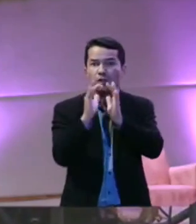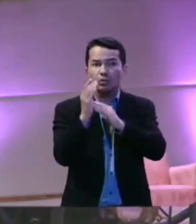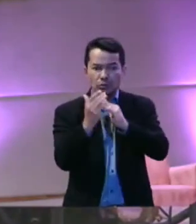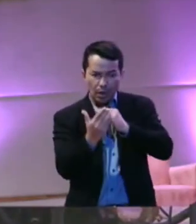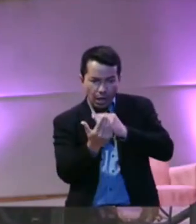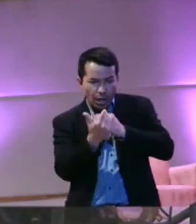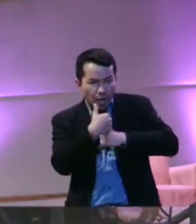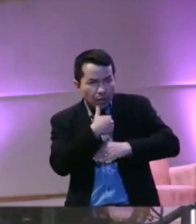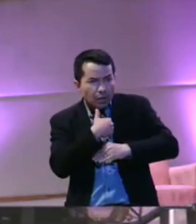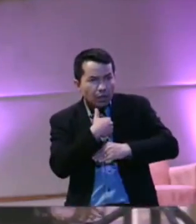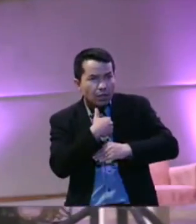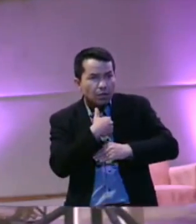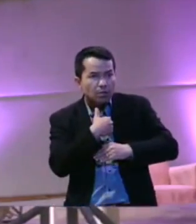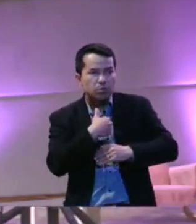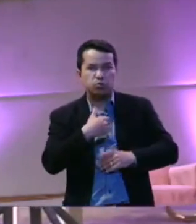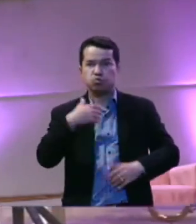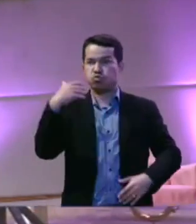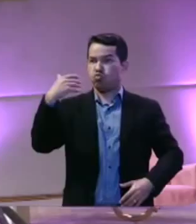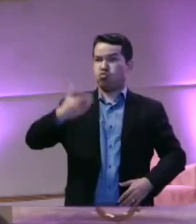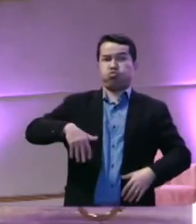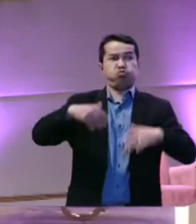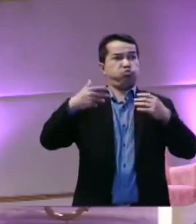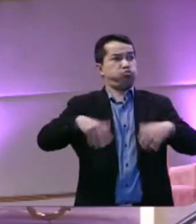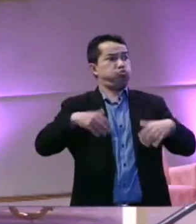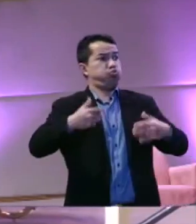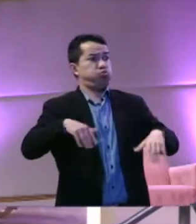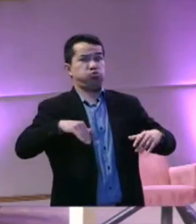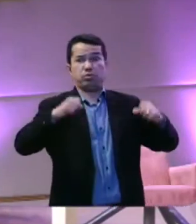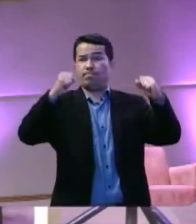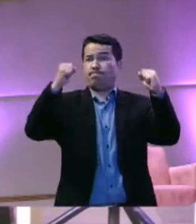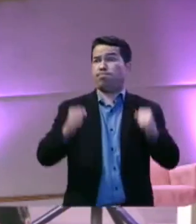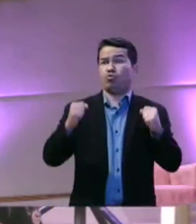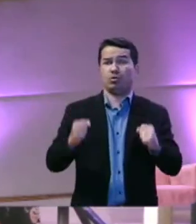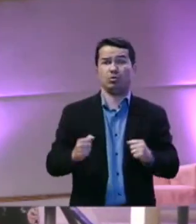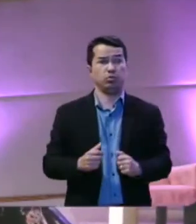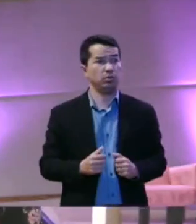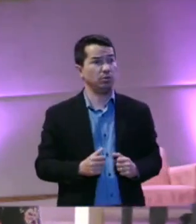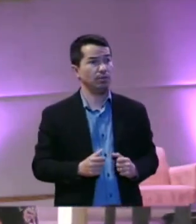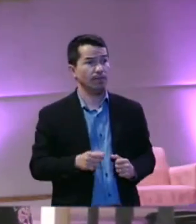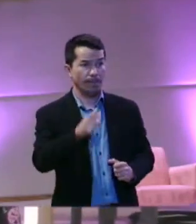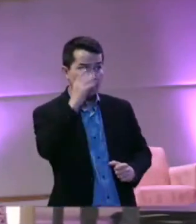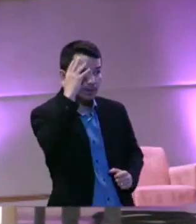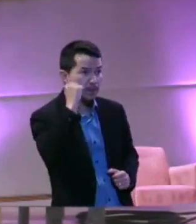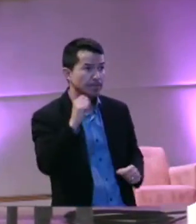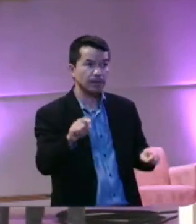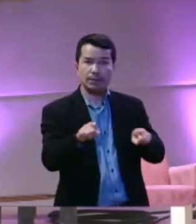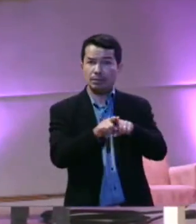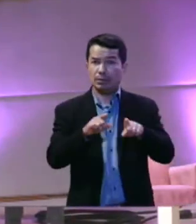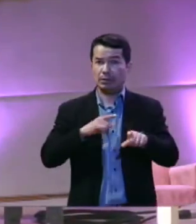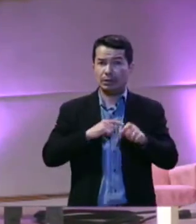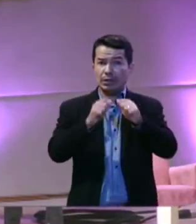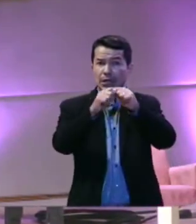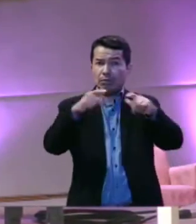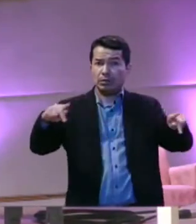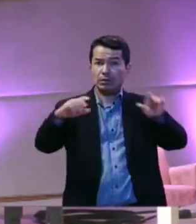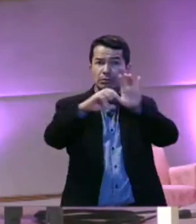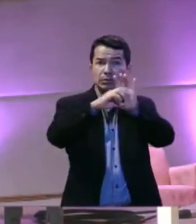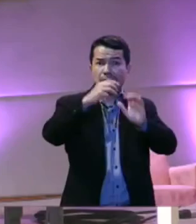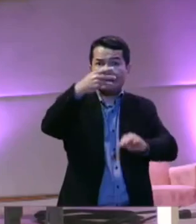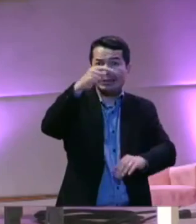Essa afirmação é poderosa. Eu entrarei. Essa palavra nos dá um alento.